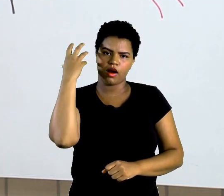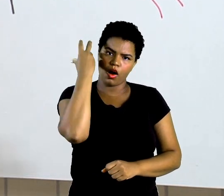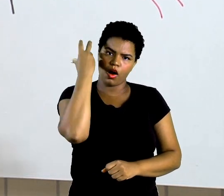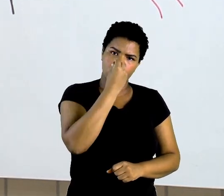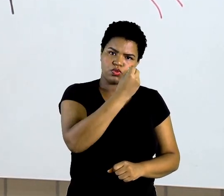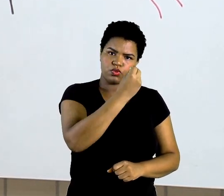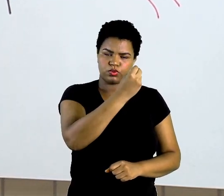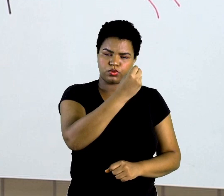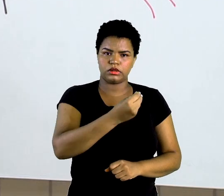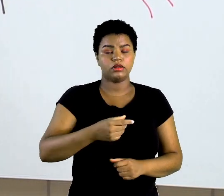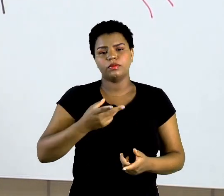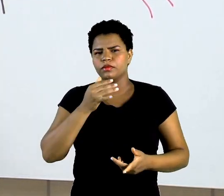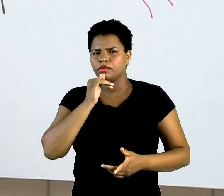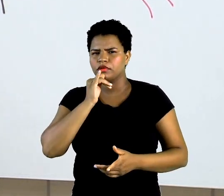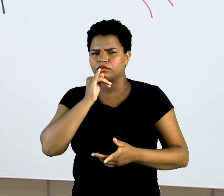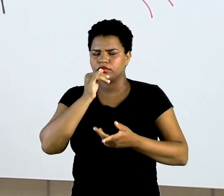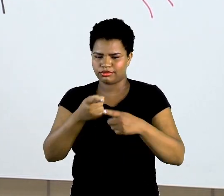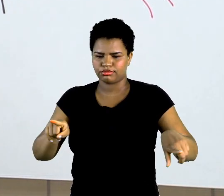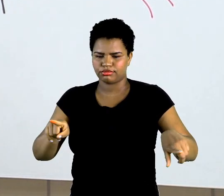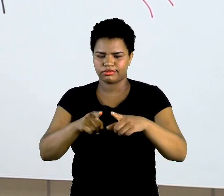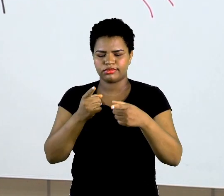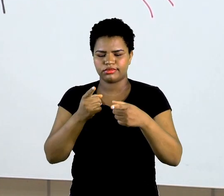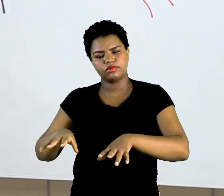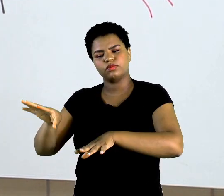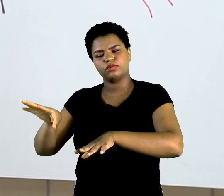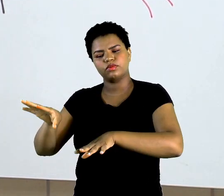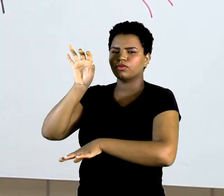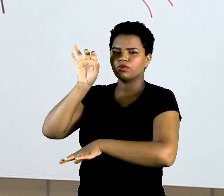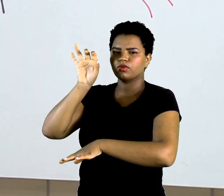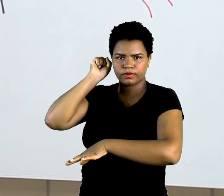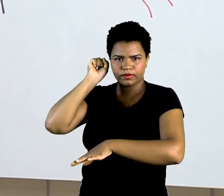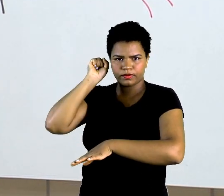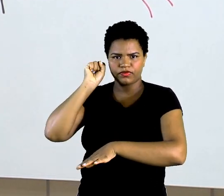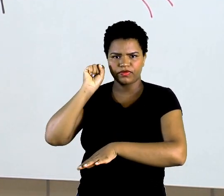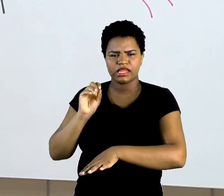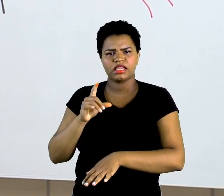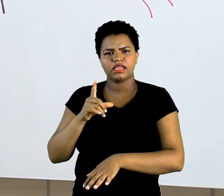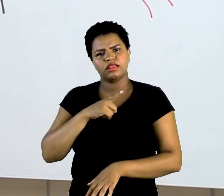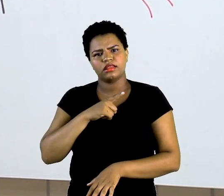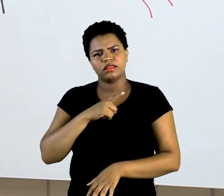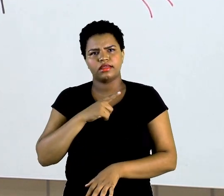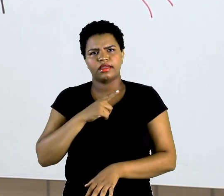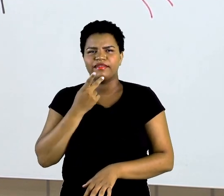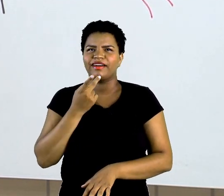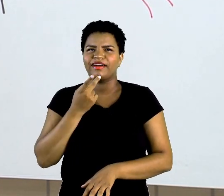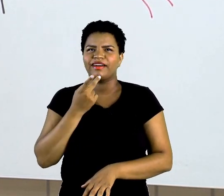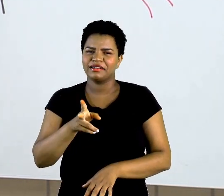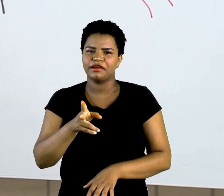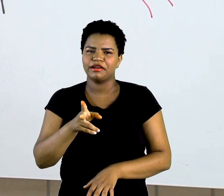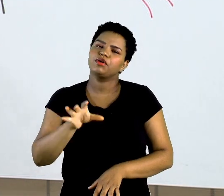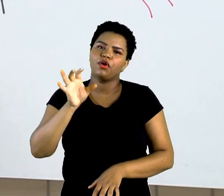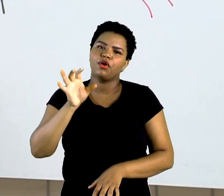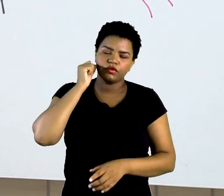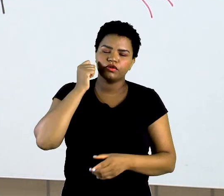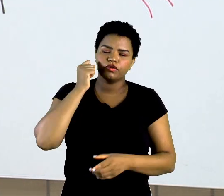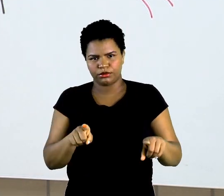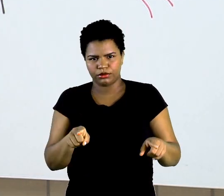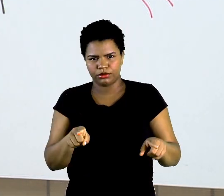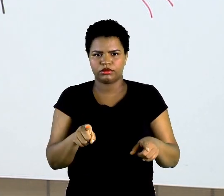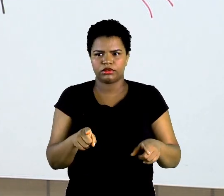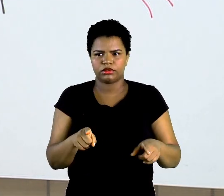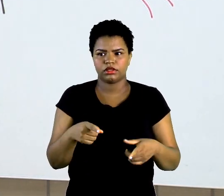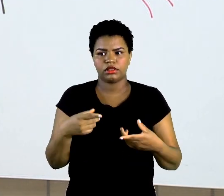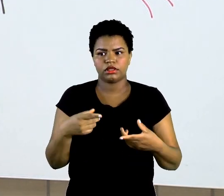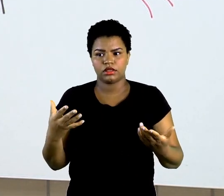música. Escutei, né? A gente tem essa forma de falar. Escutei uma música. Eu vou receber